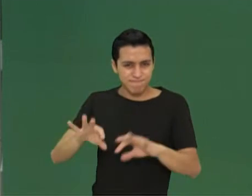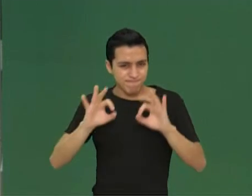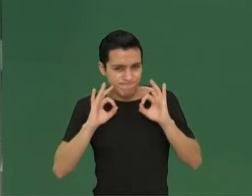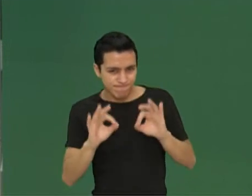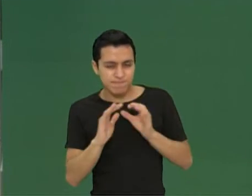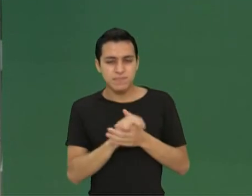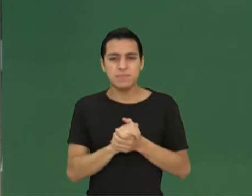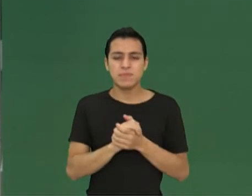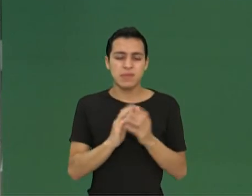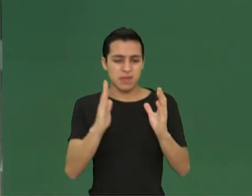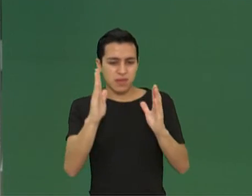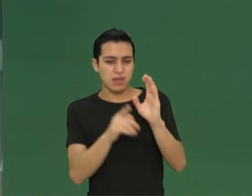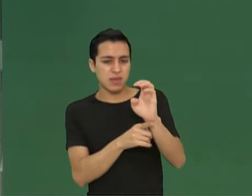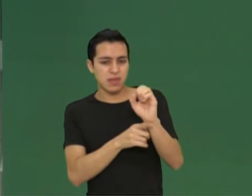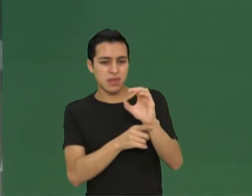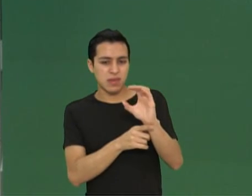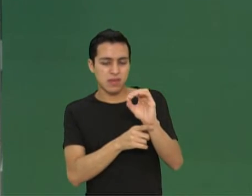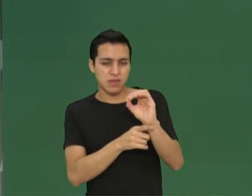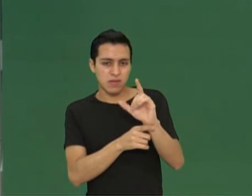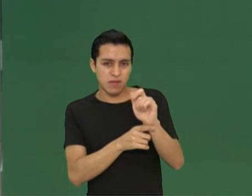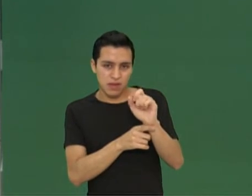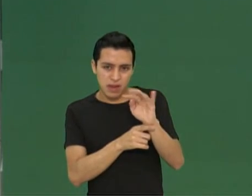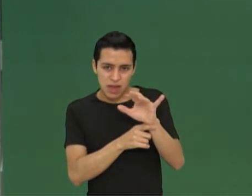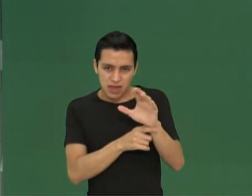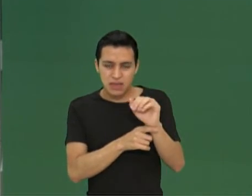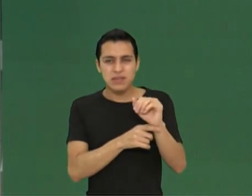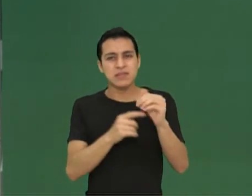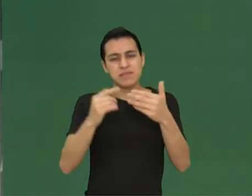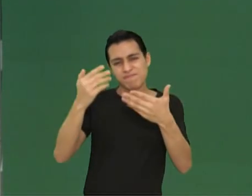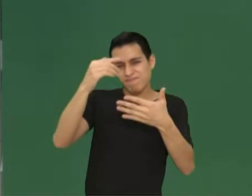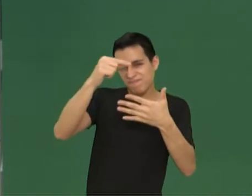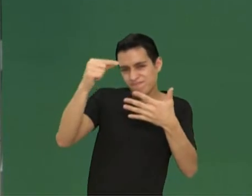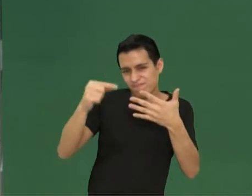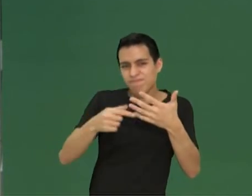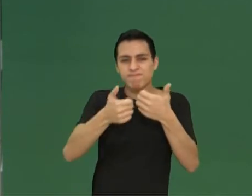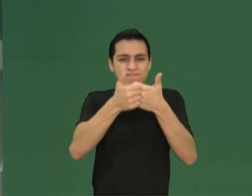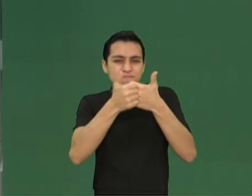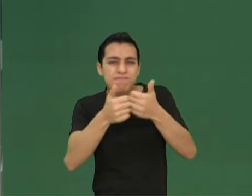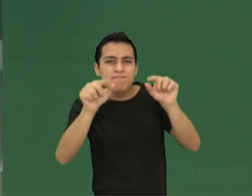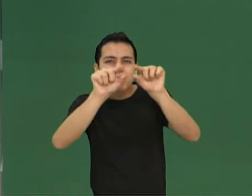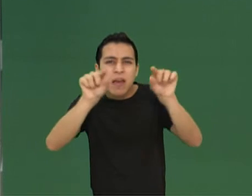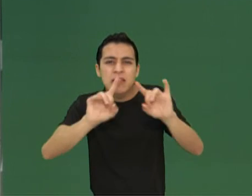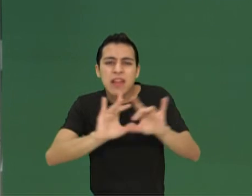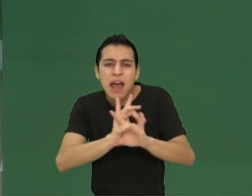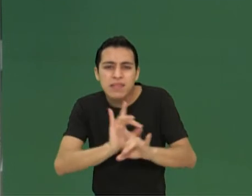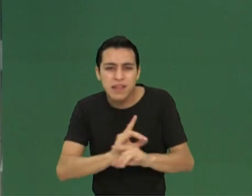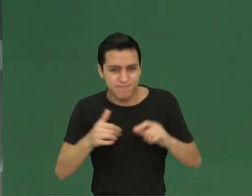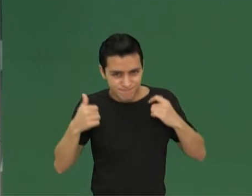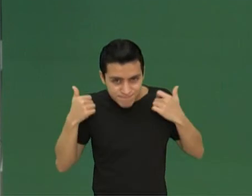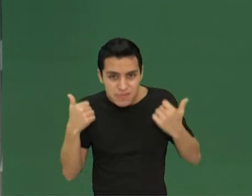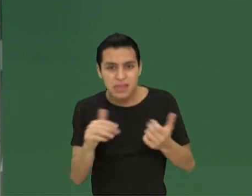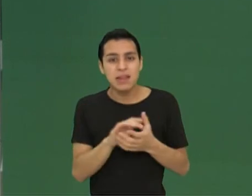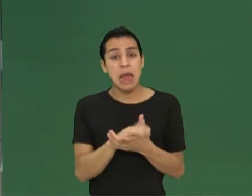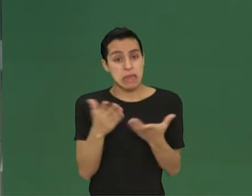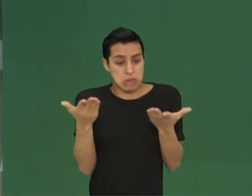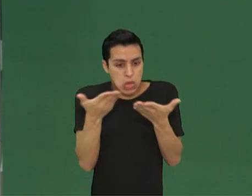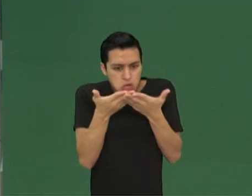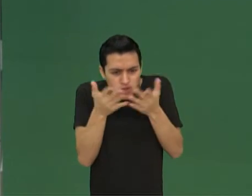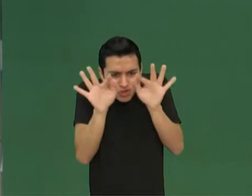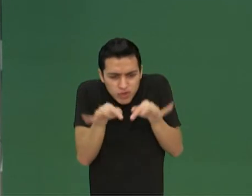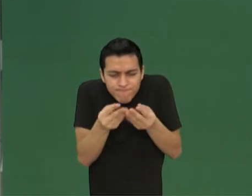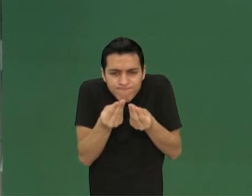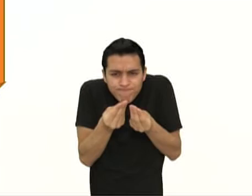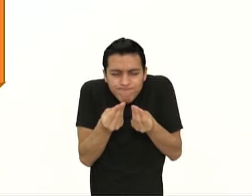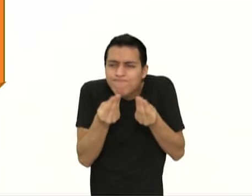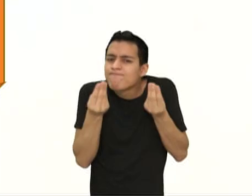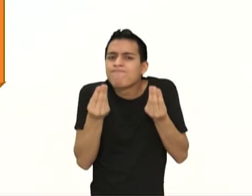né? Escolástica, Aristóteles, razão, fé e contradição, tá? Fechando nossa aula então, galera, o que nós vimos